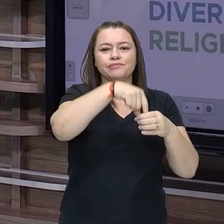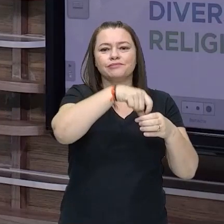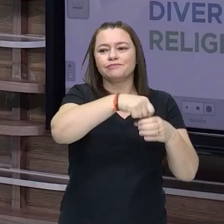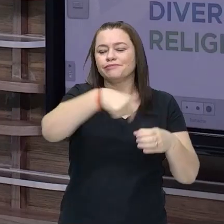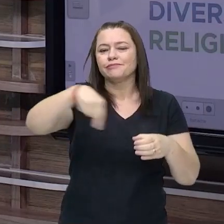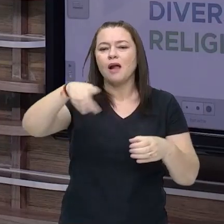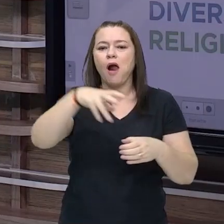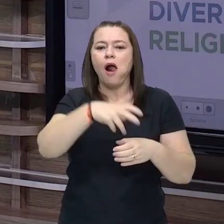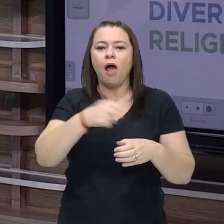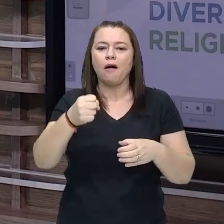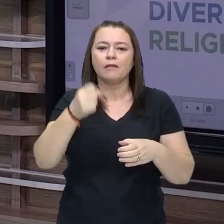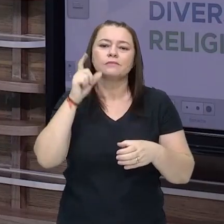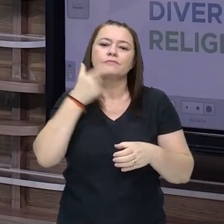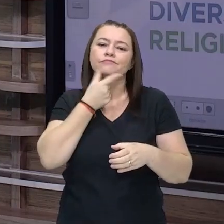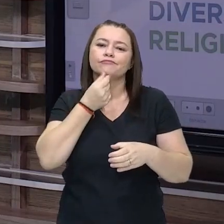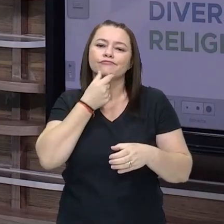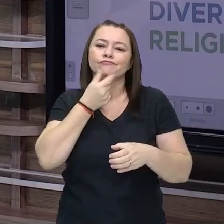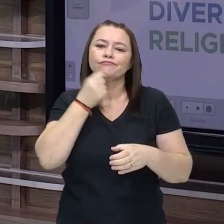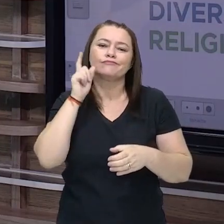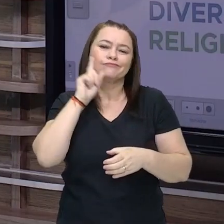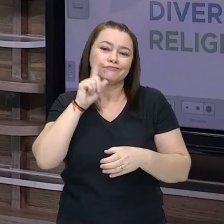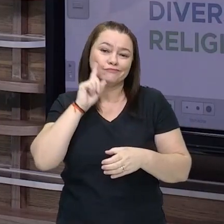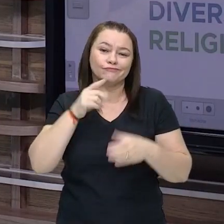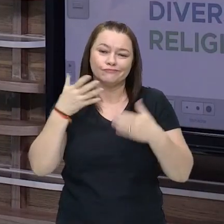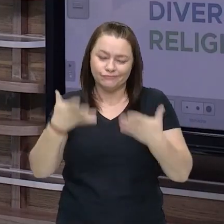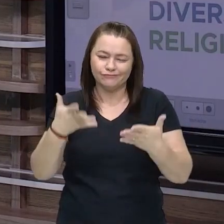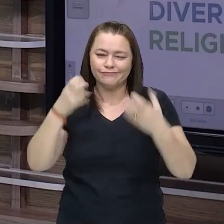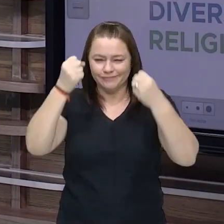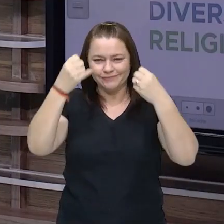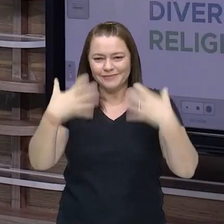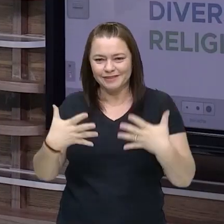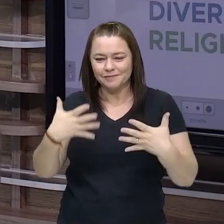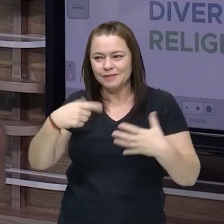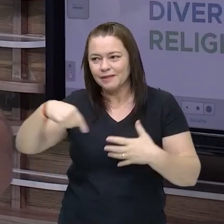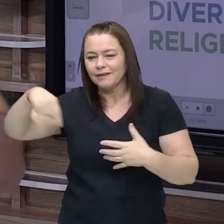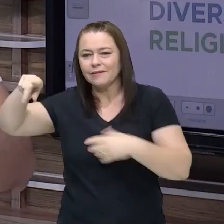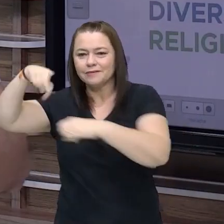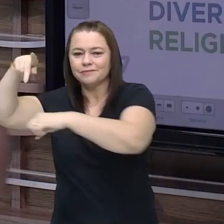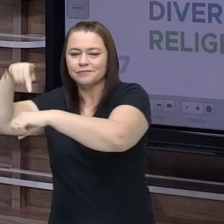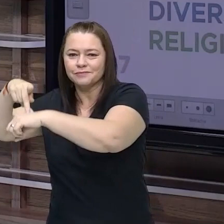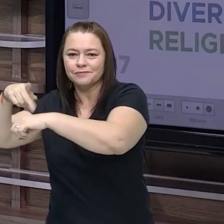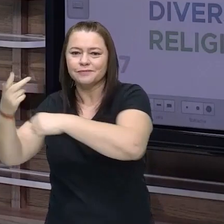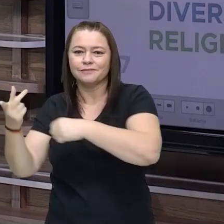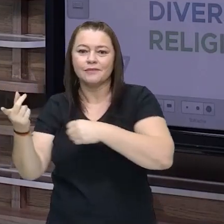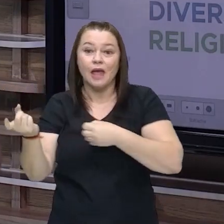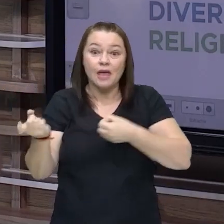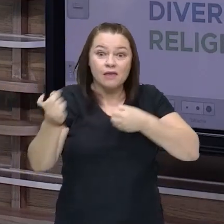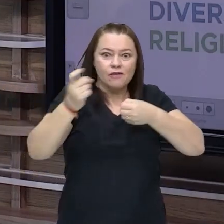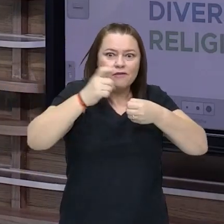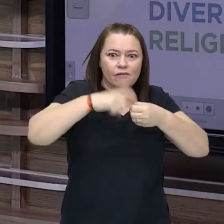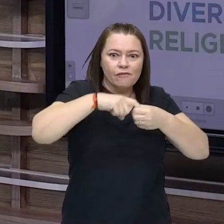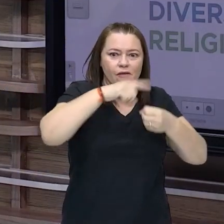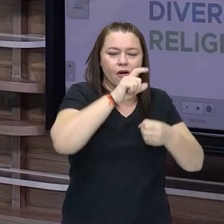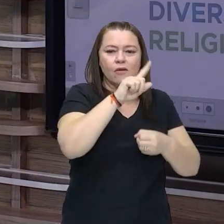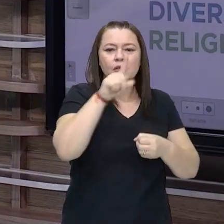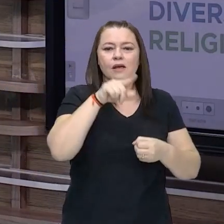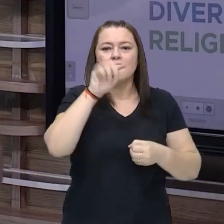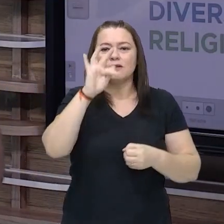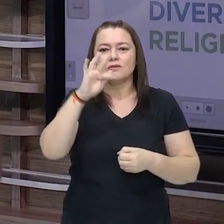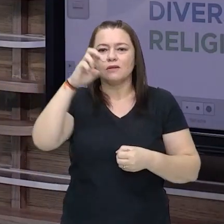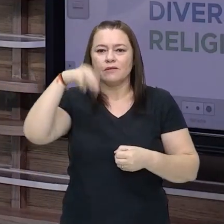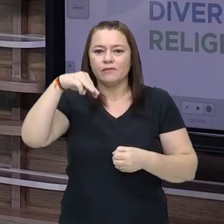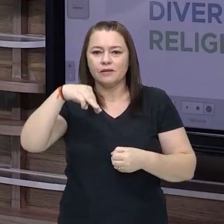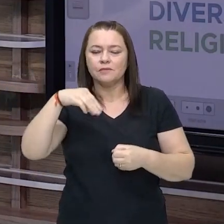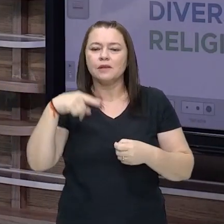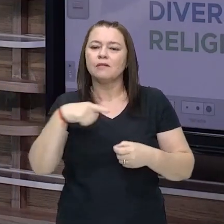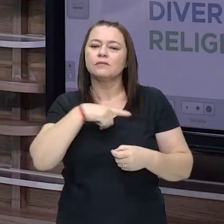sido levada, rapaz, por aquele inglês que nós já comentamos. Depois o que volta a movimentar a Zona Franca de Manaus. E